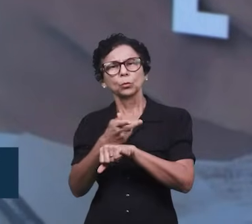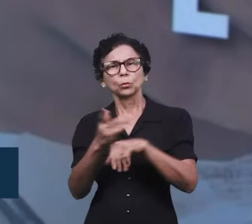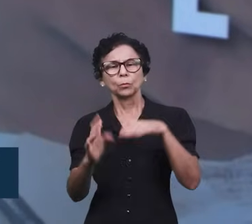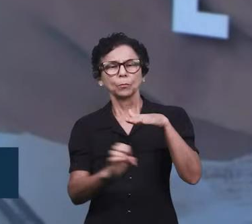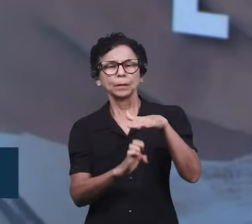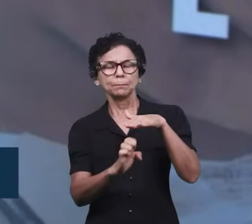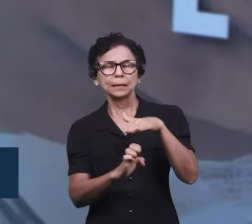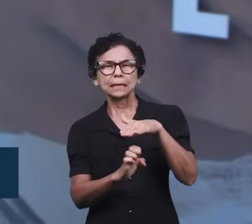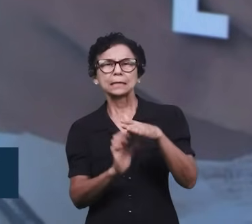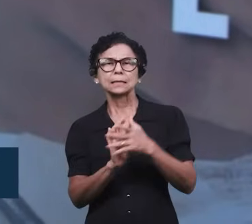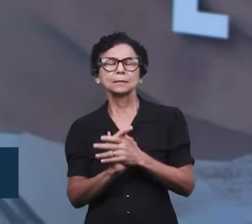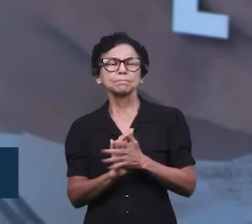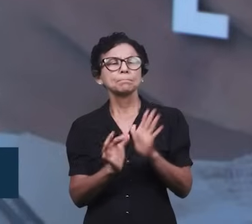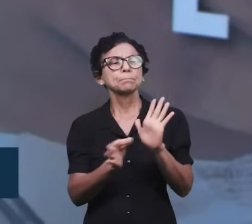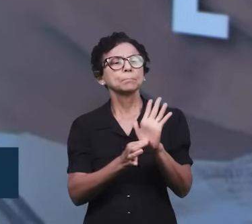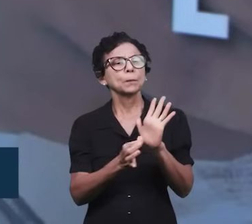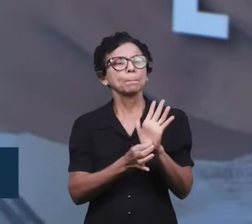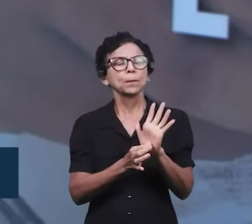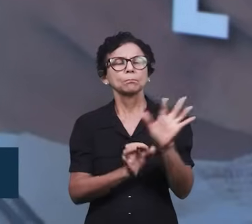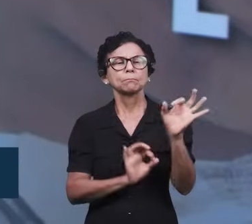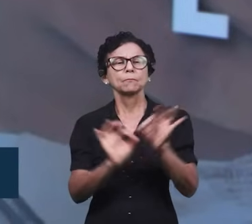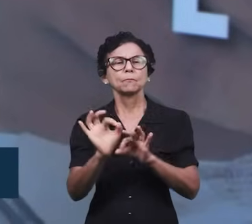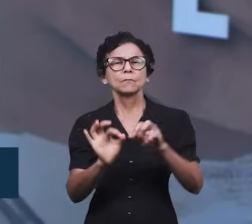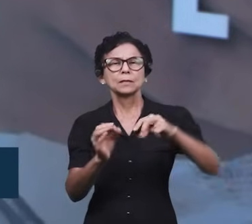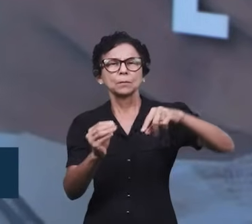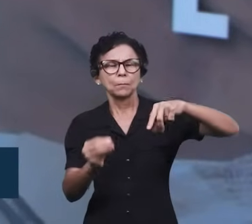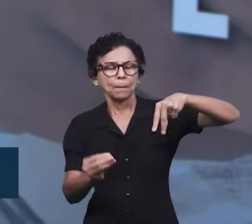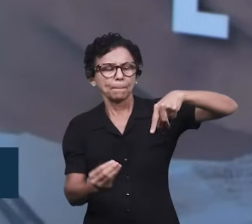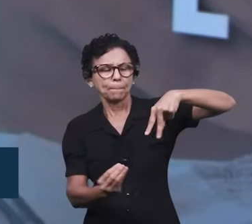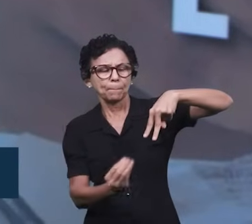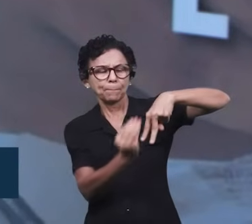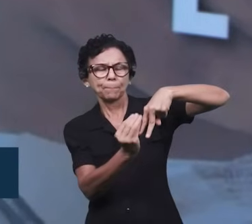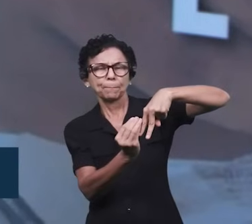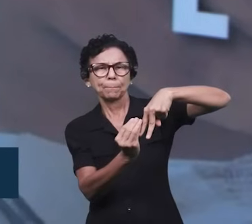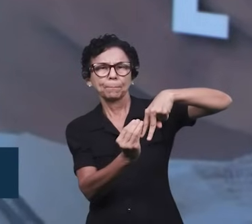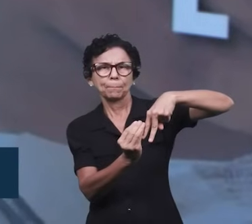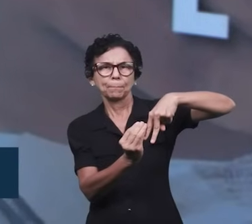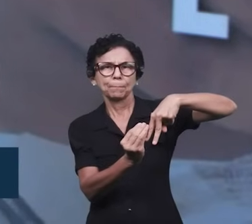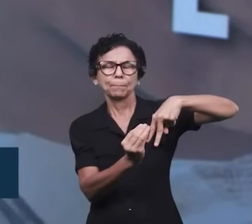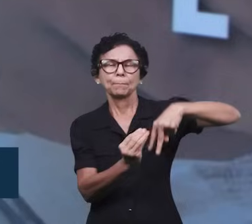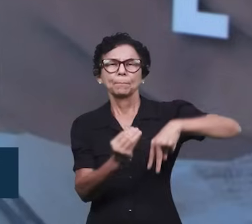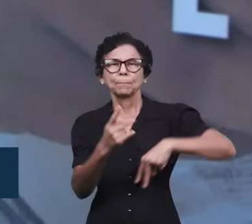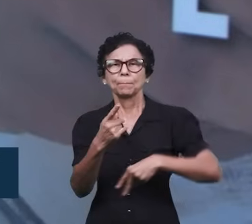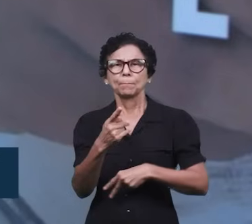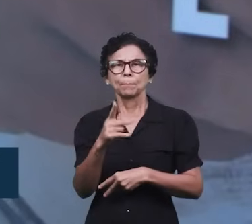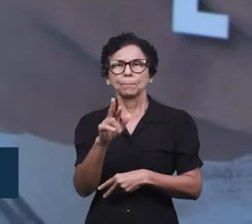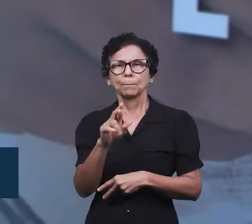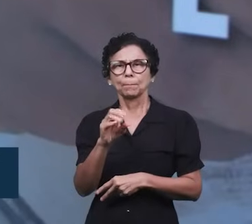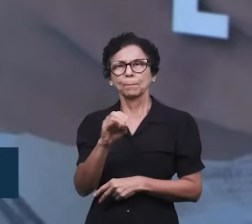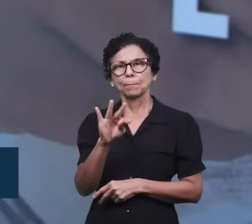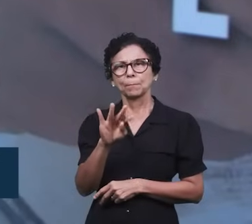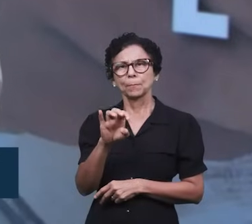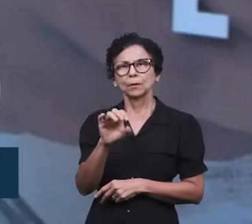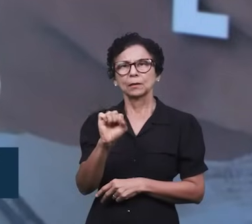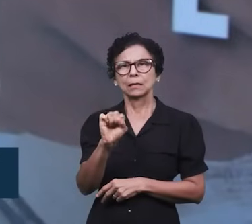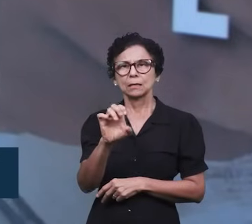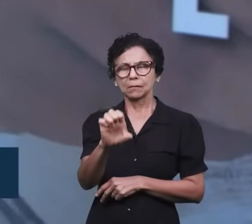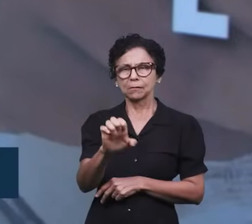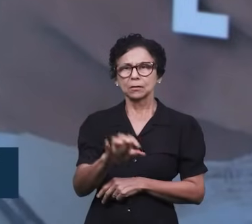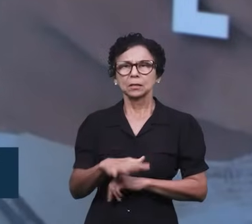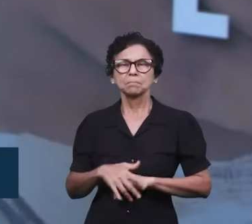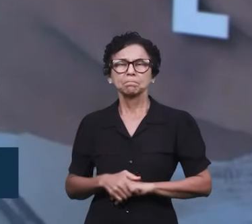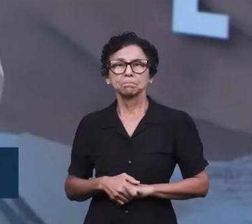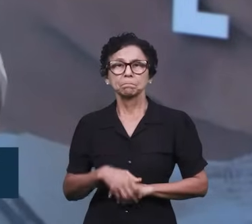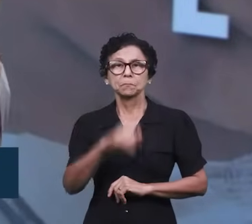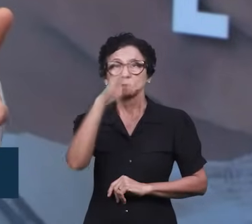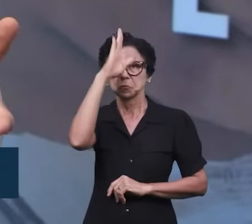fazer, e isso foi ofertado, né, sem custo. A empresa produziu e numa próxima viagem